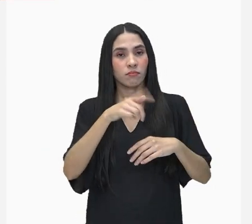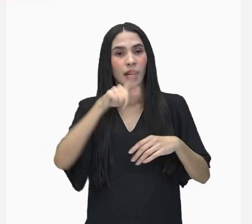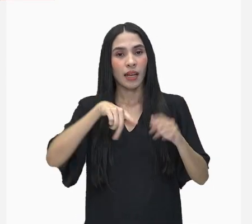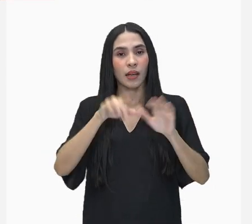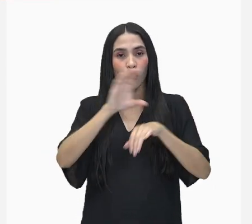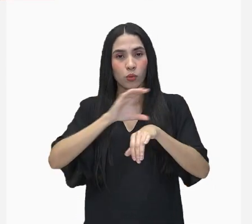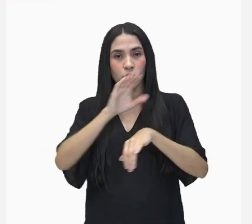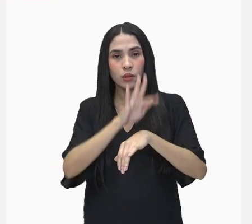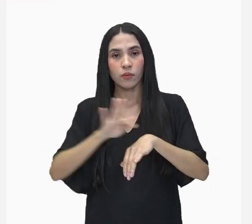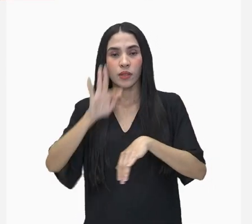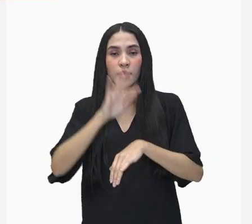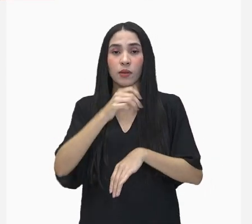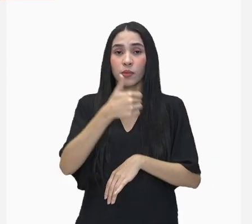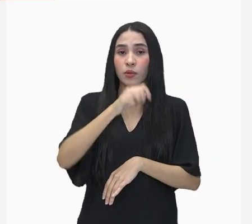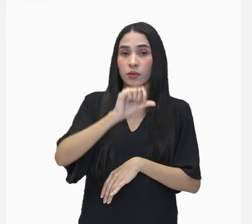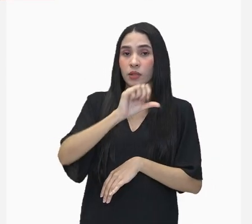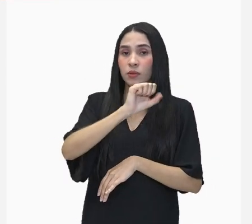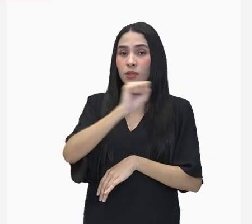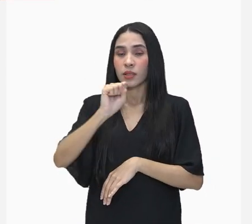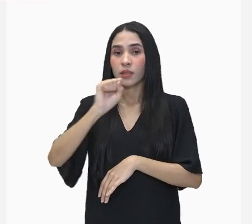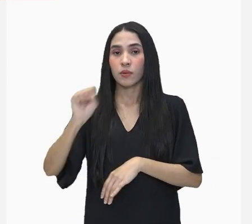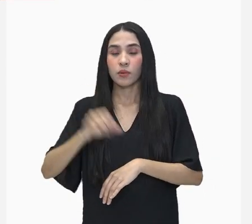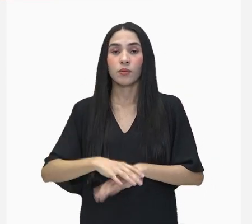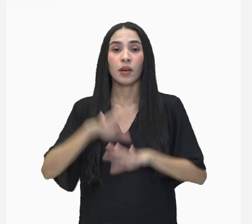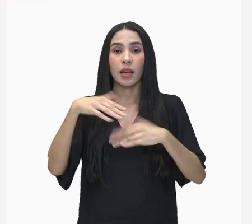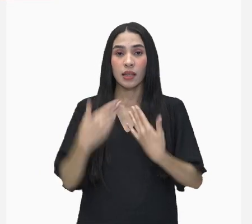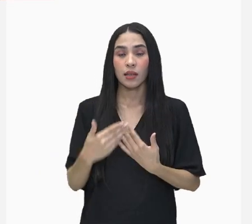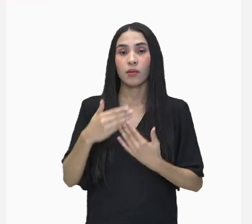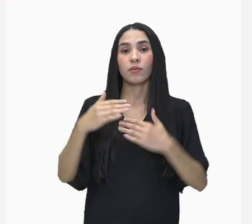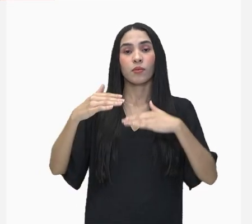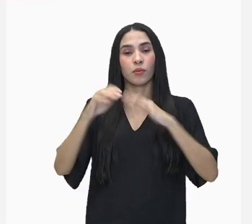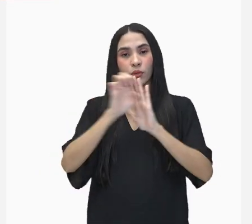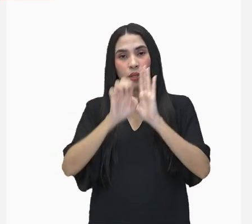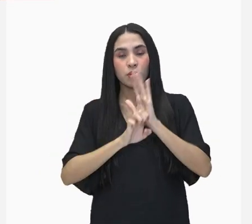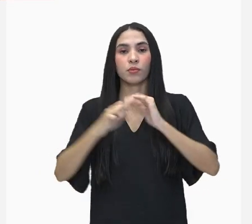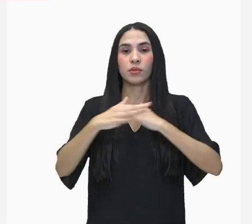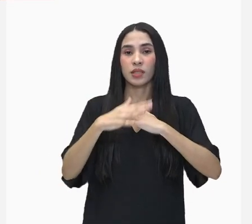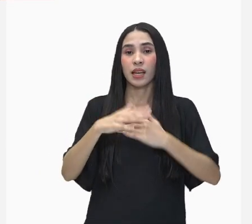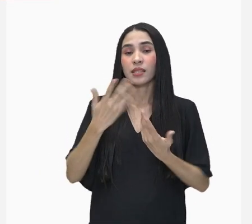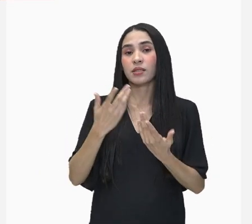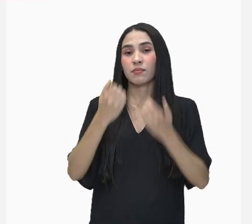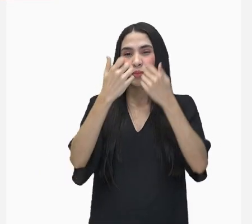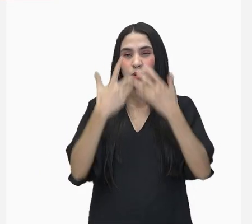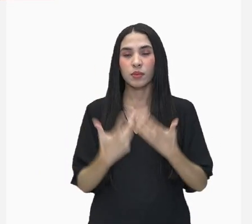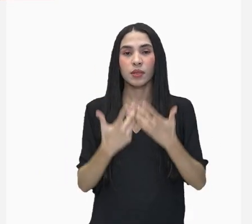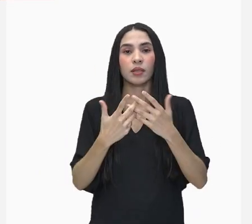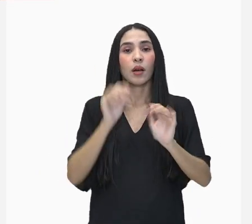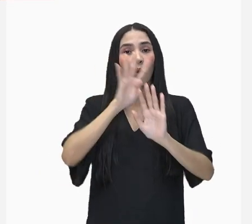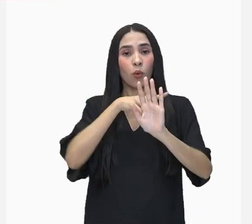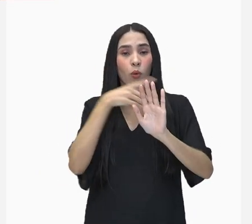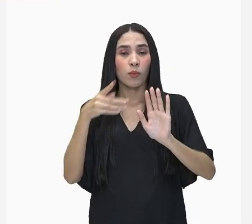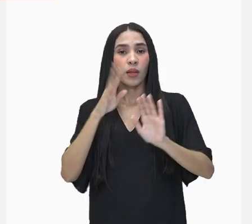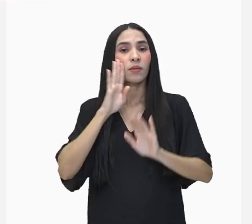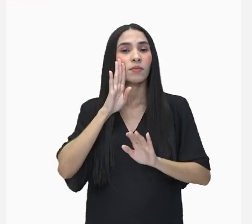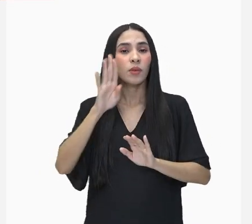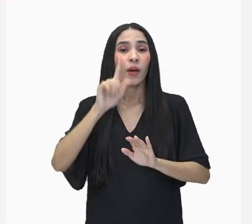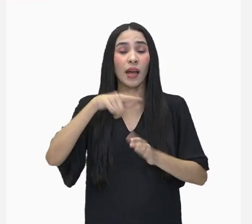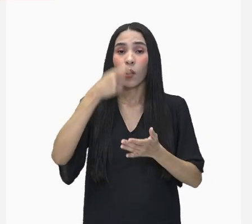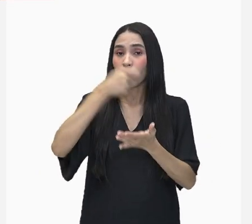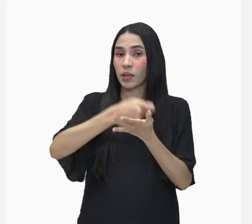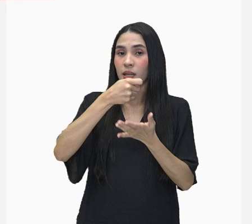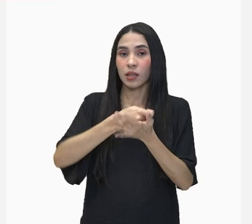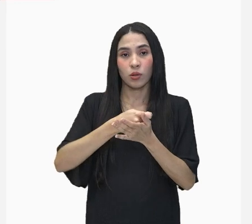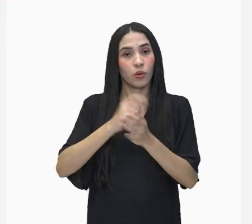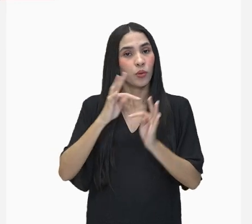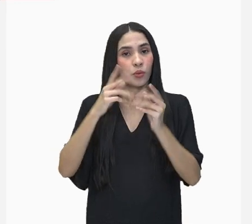de 1988. Então, o Estatuto da Cidade, ele determina que o Plano Diretor ele é obrigatório para todos os